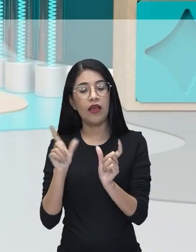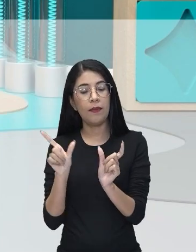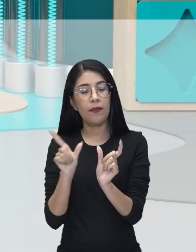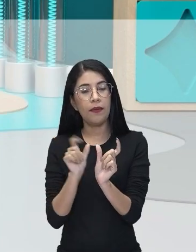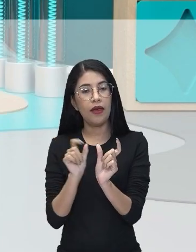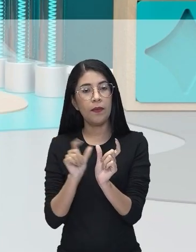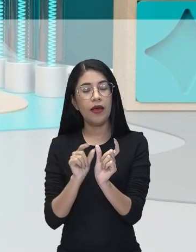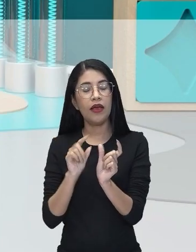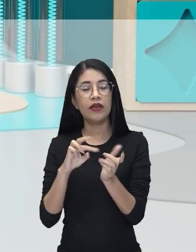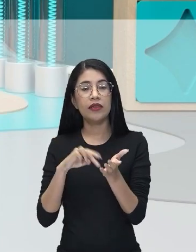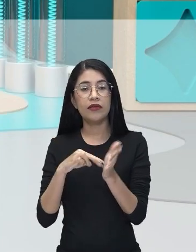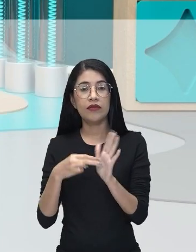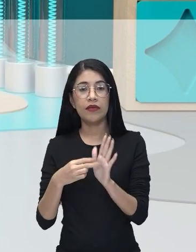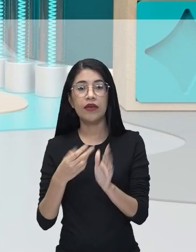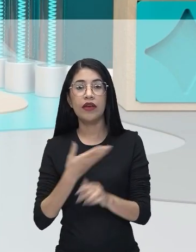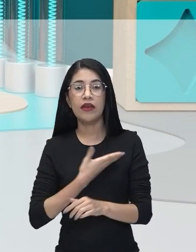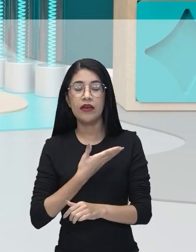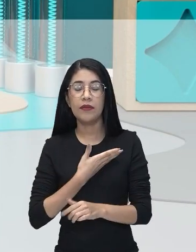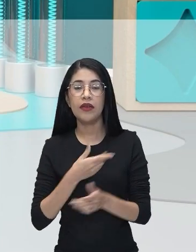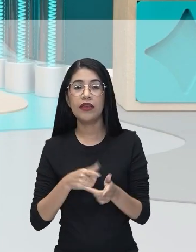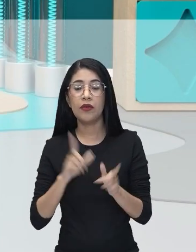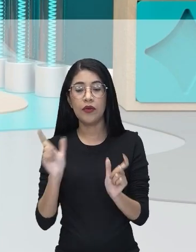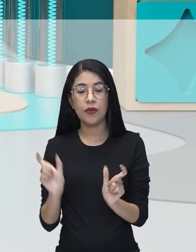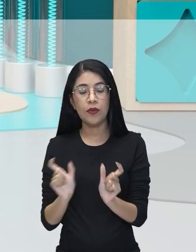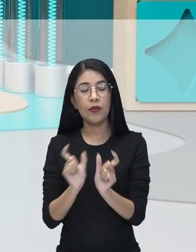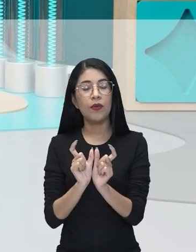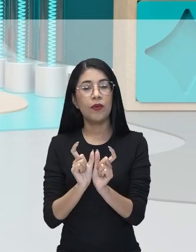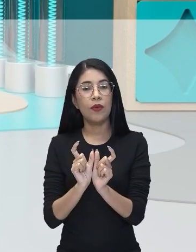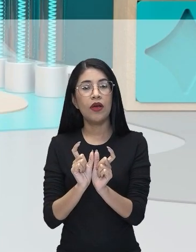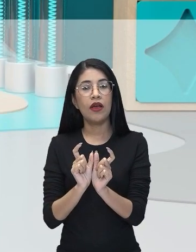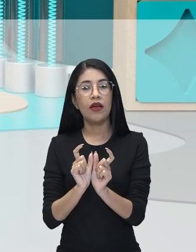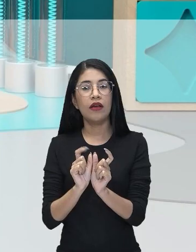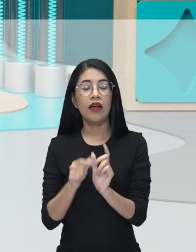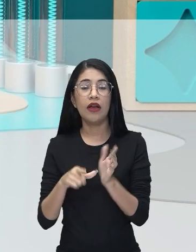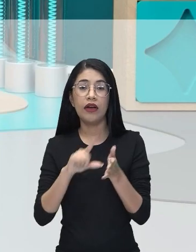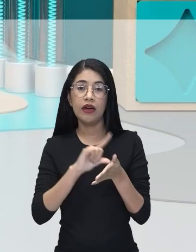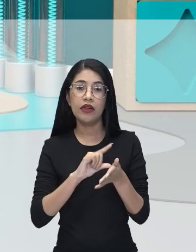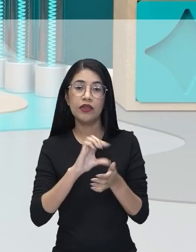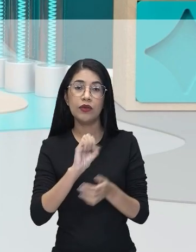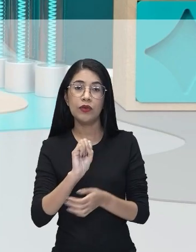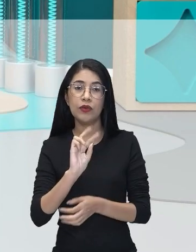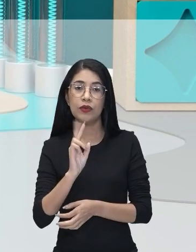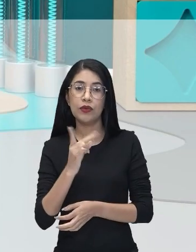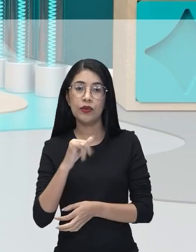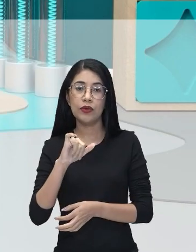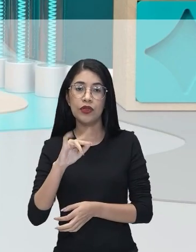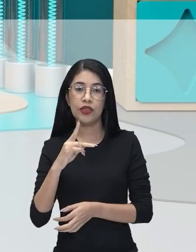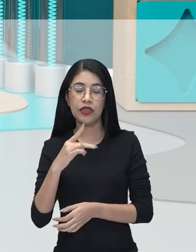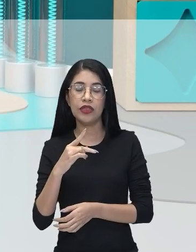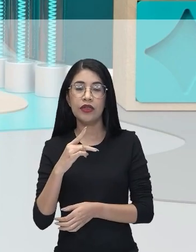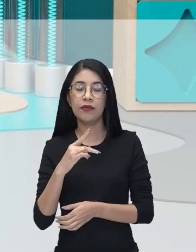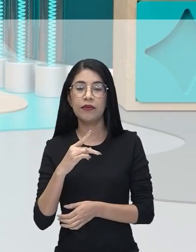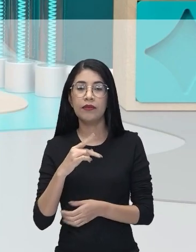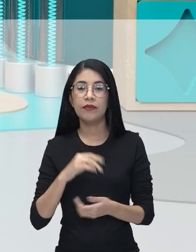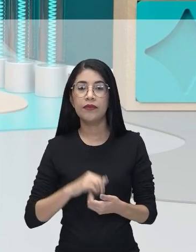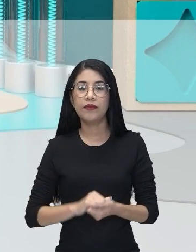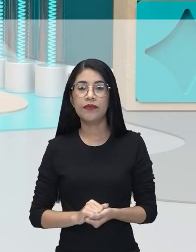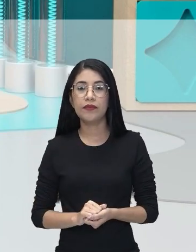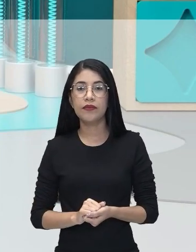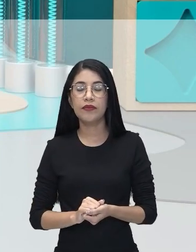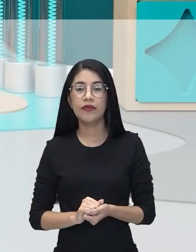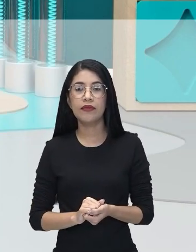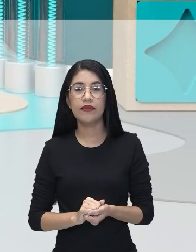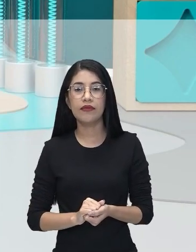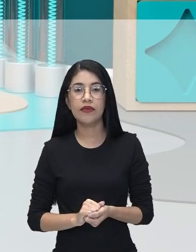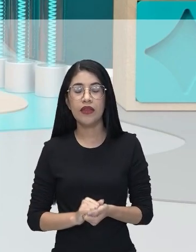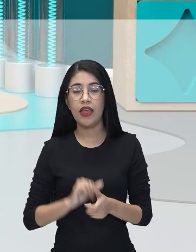que significa amigo. Vocês viram que quando eu juntei com ness, com aquele outro sufixo, né,